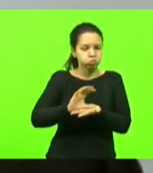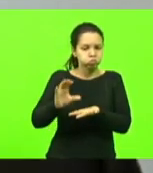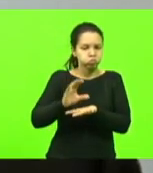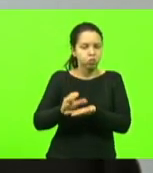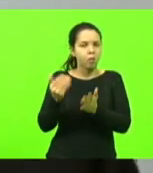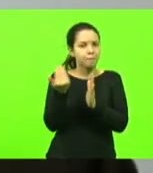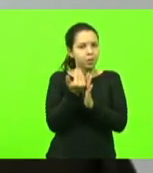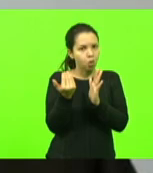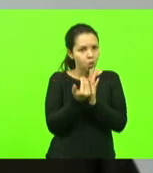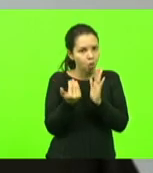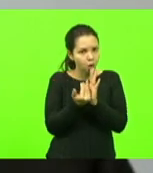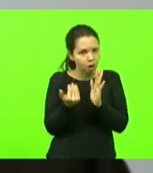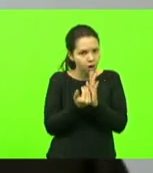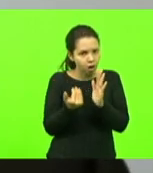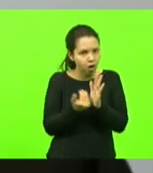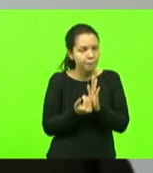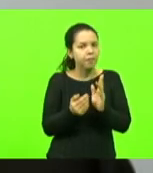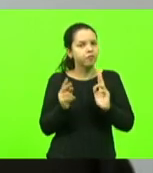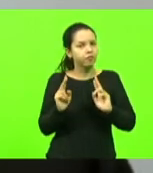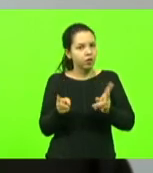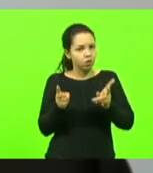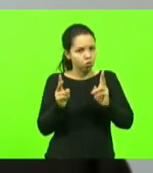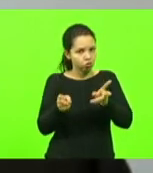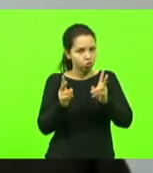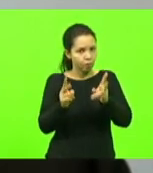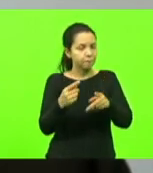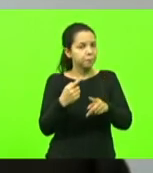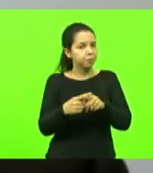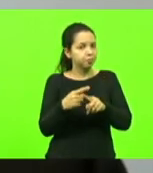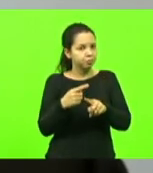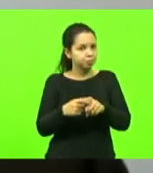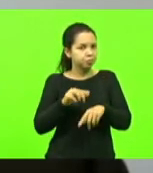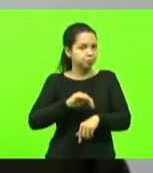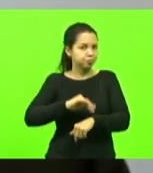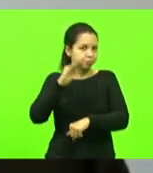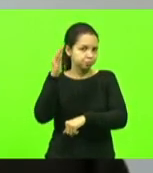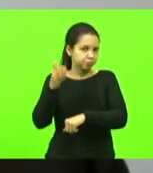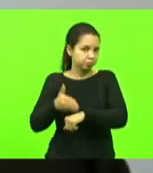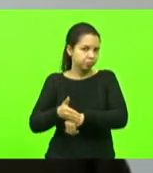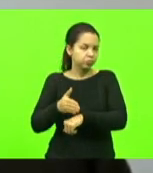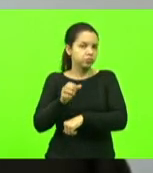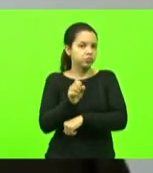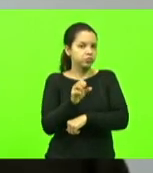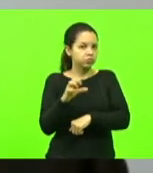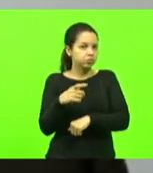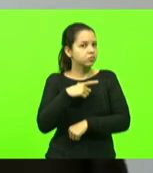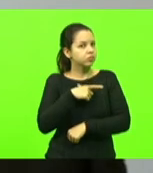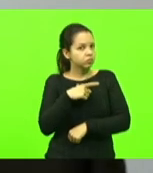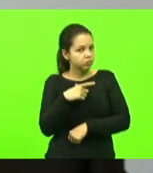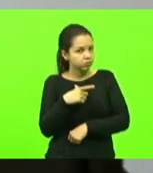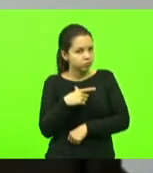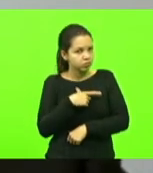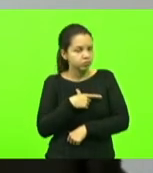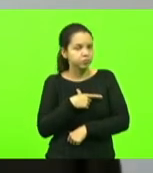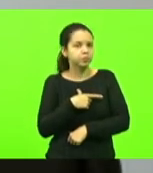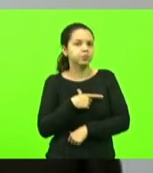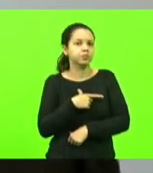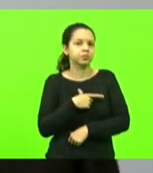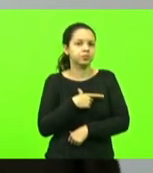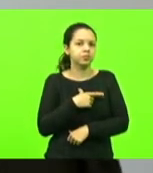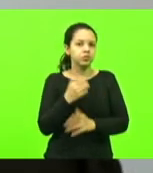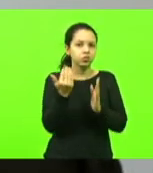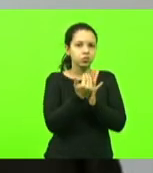castração, porque na Serra Catarinense nós já temos um programa maravilhoso, um programa que nós